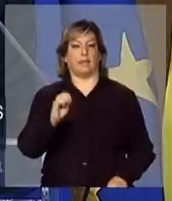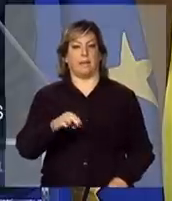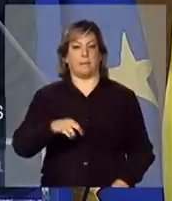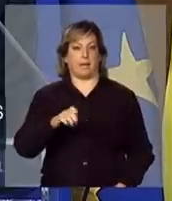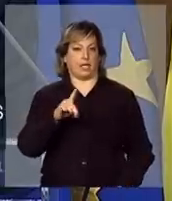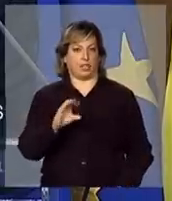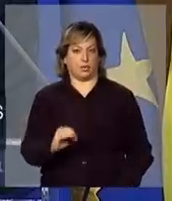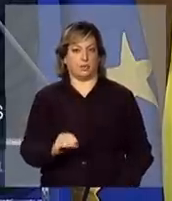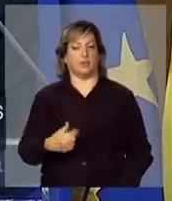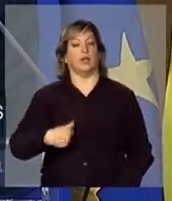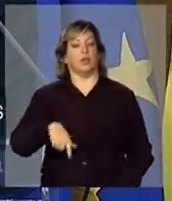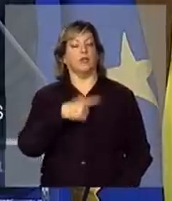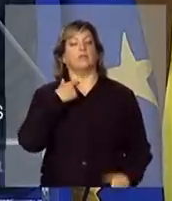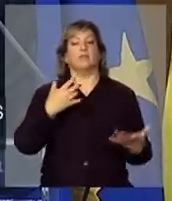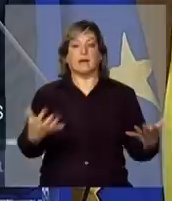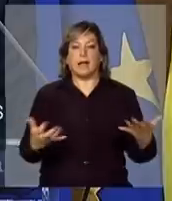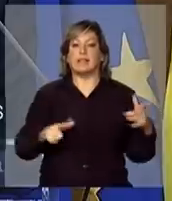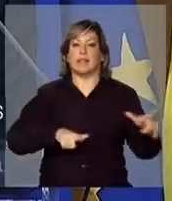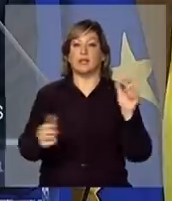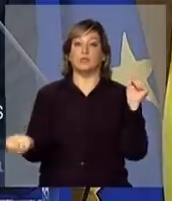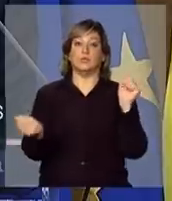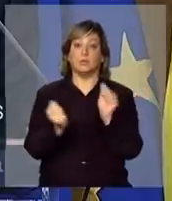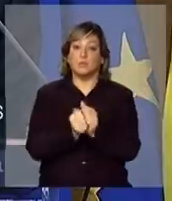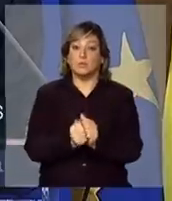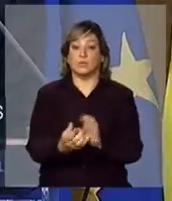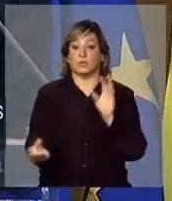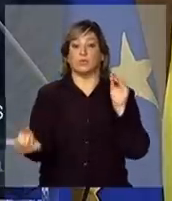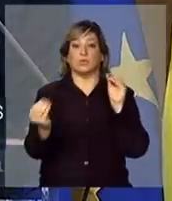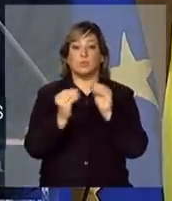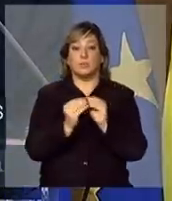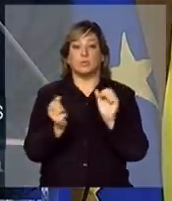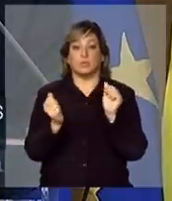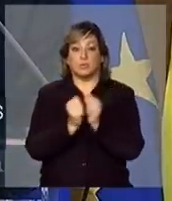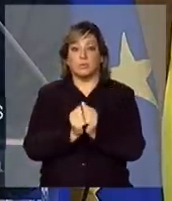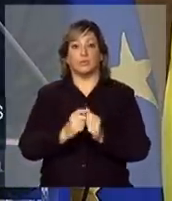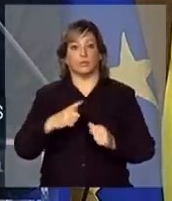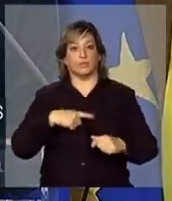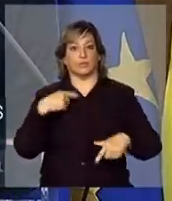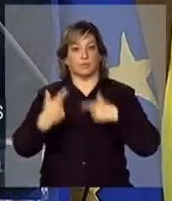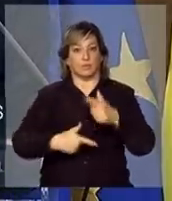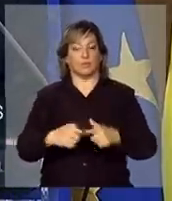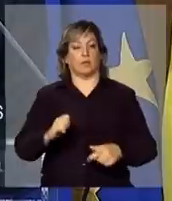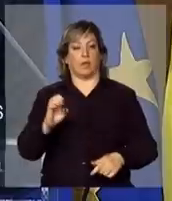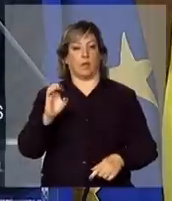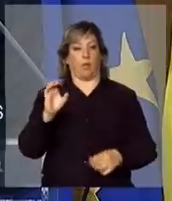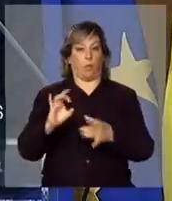com aqueles que estejam dispostos a se somarem a nós nessa busca. A União Europeia